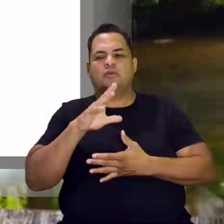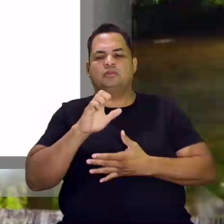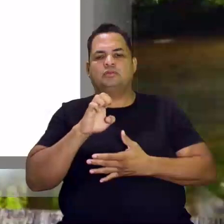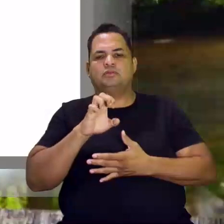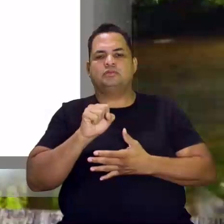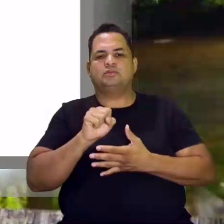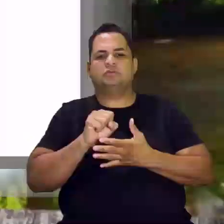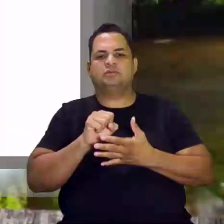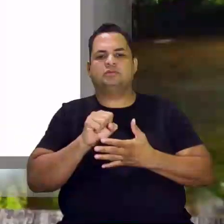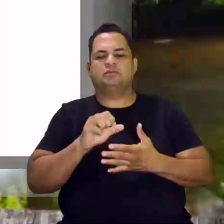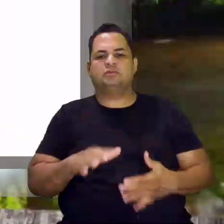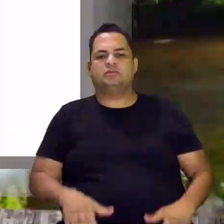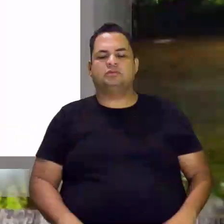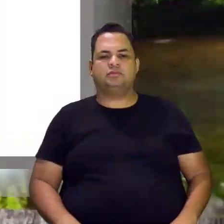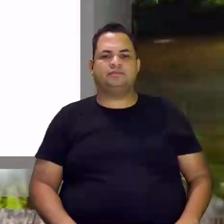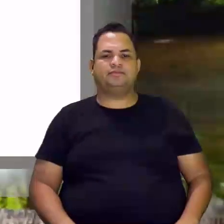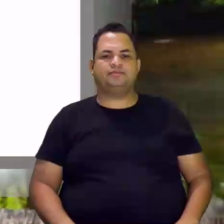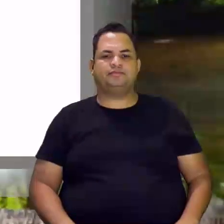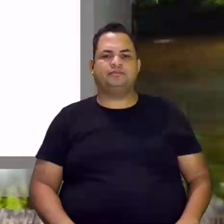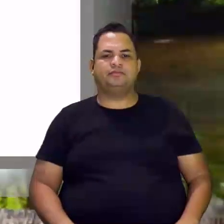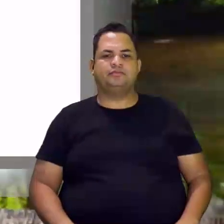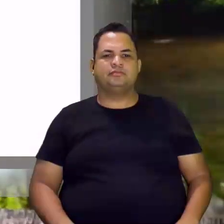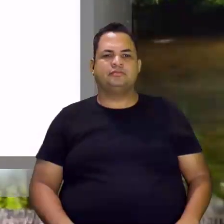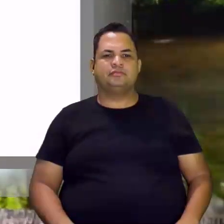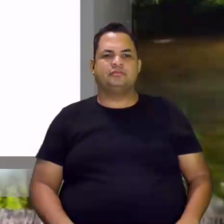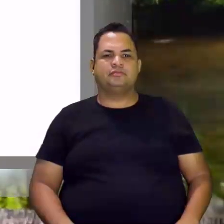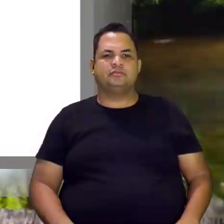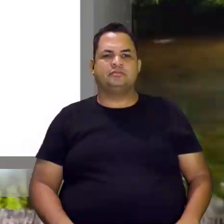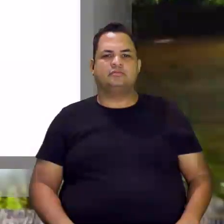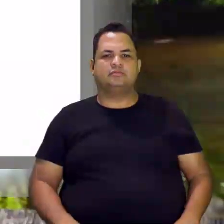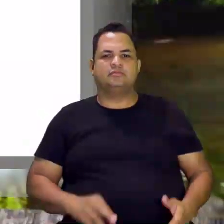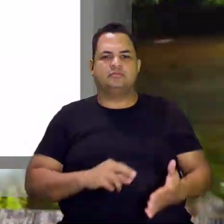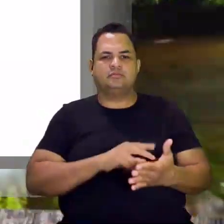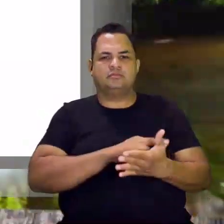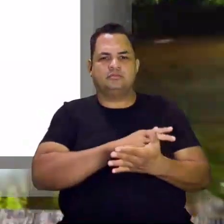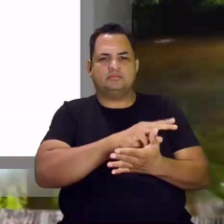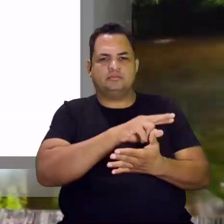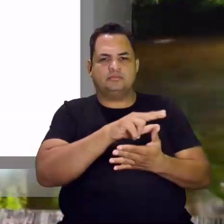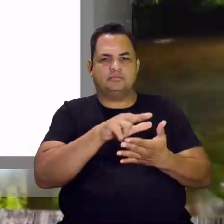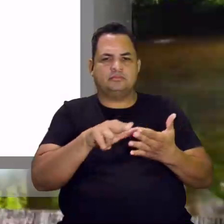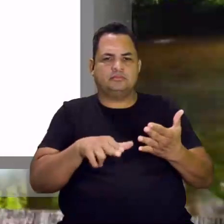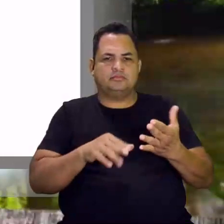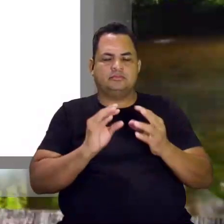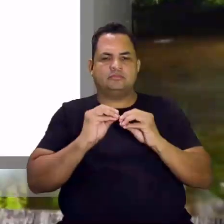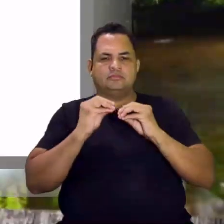mesmo parâmetro. Aí eles falam que essa aglomeração,